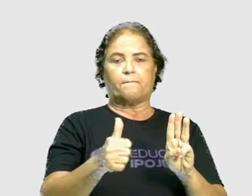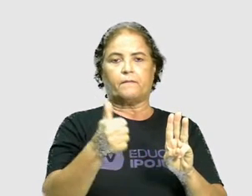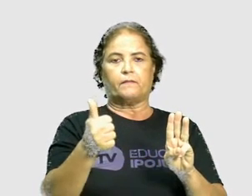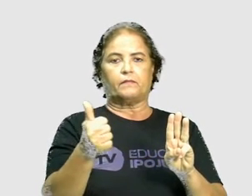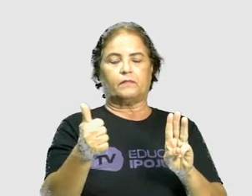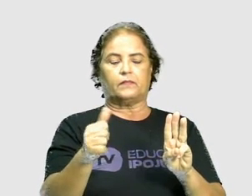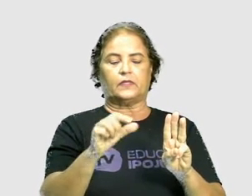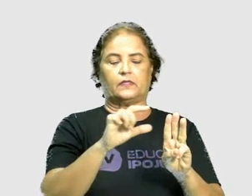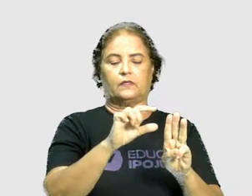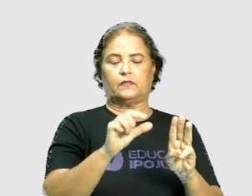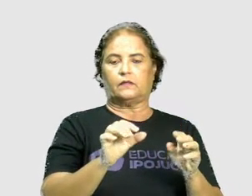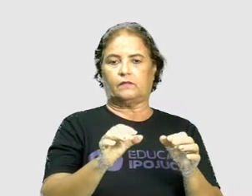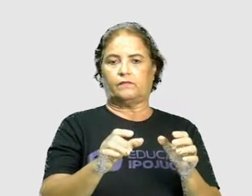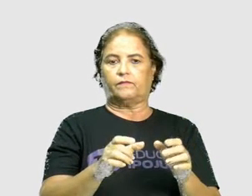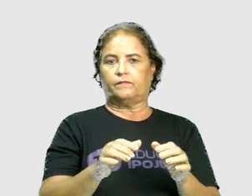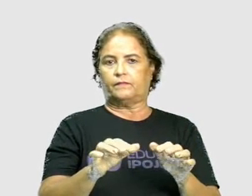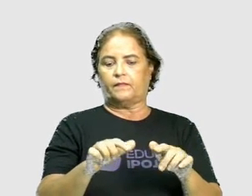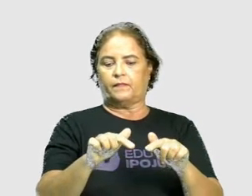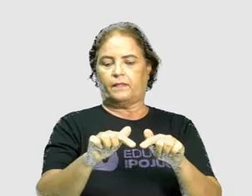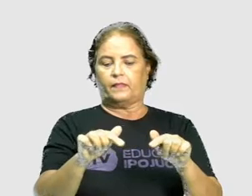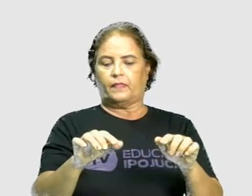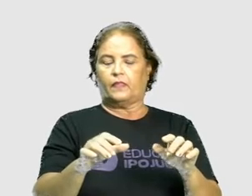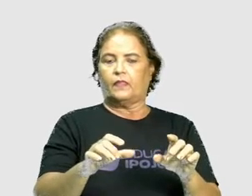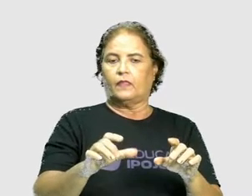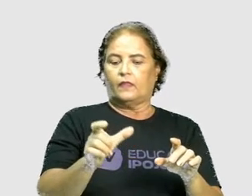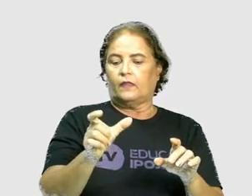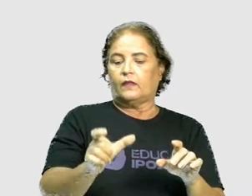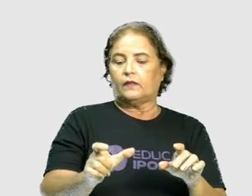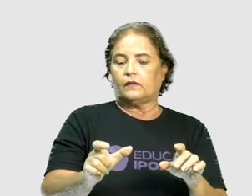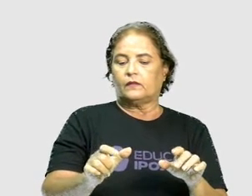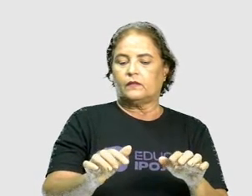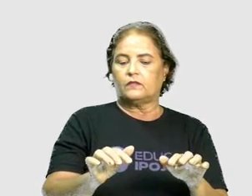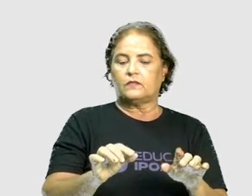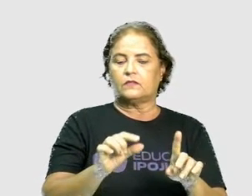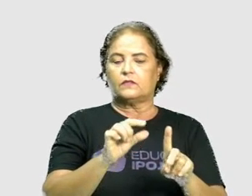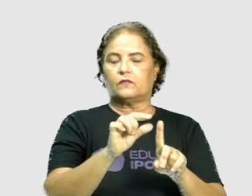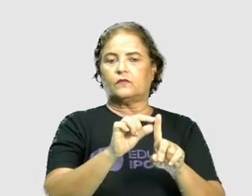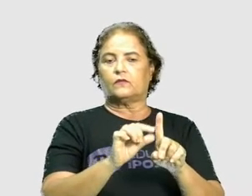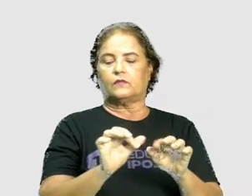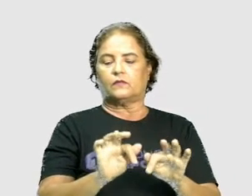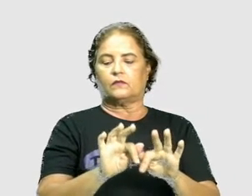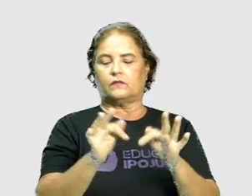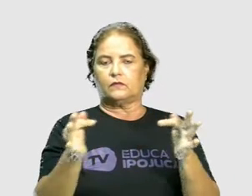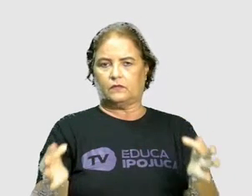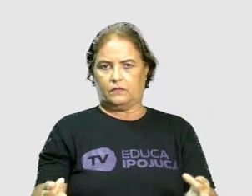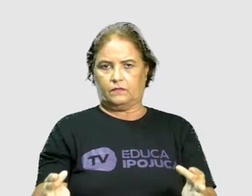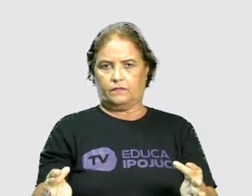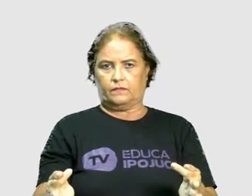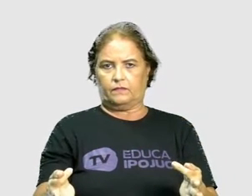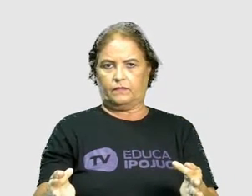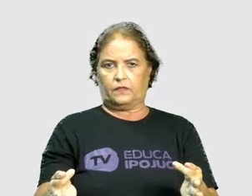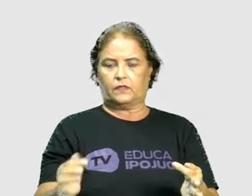unidades simples, tá certo? E que depois disso, separado por este ponto,